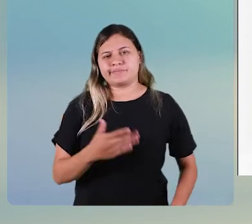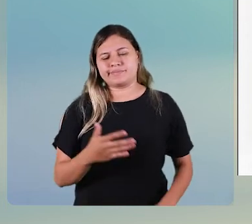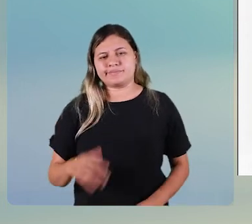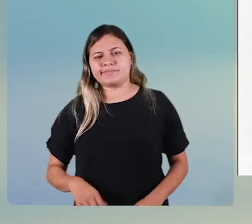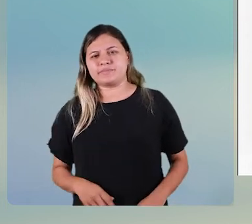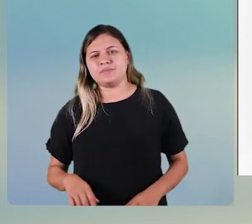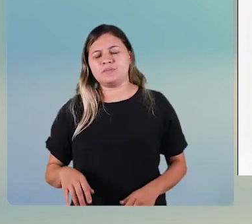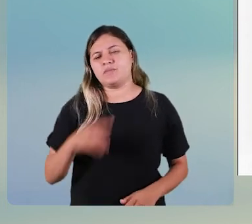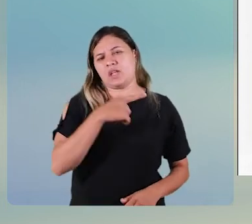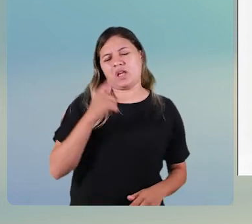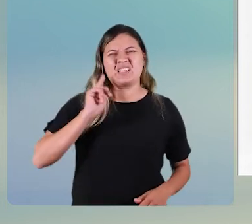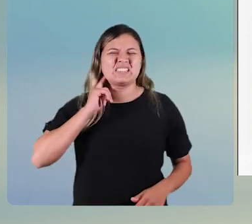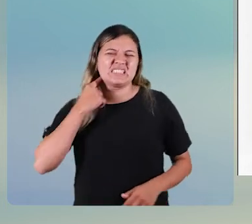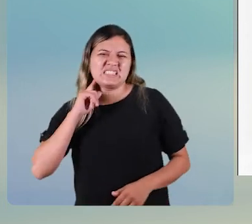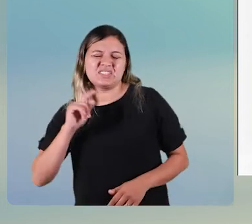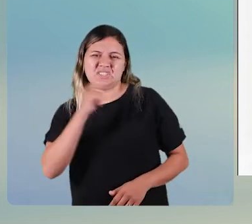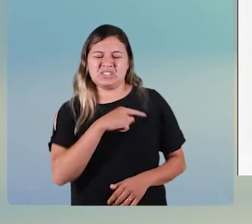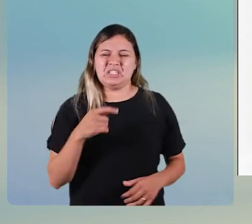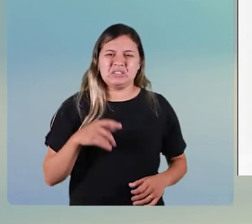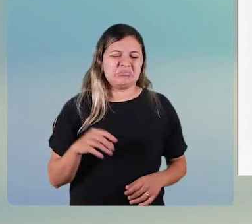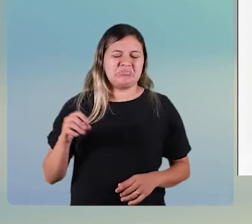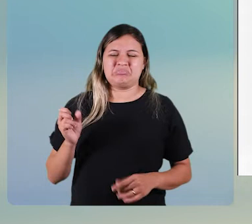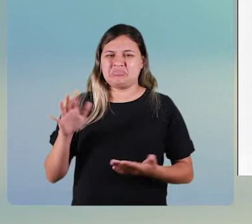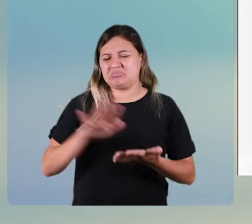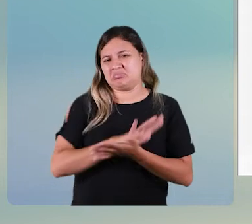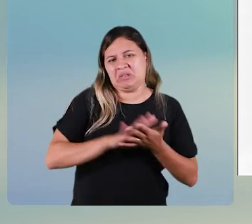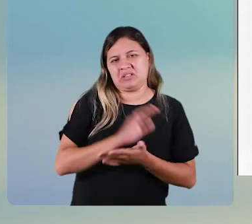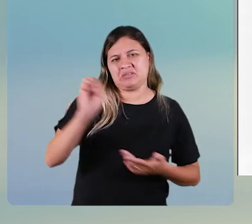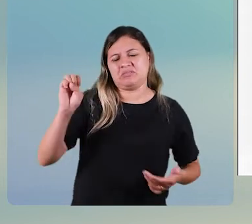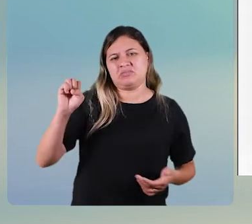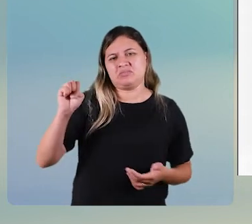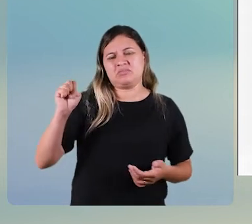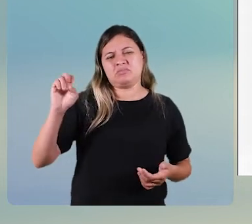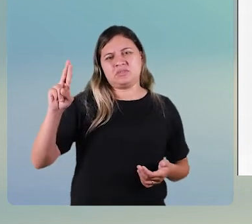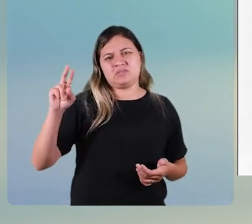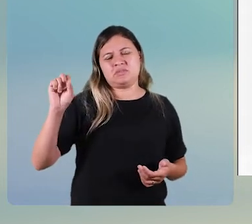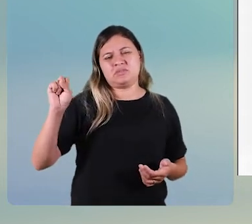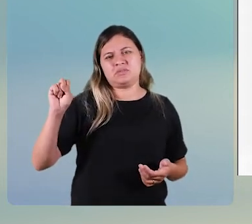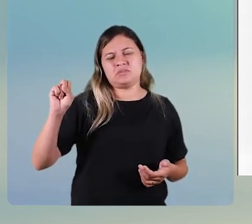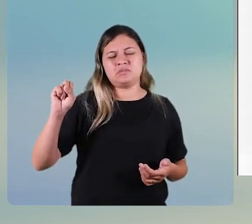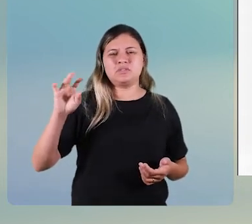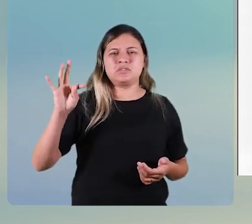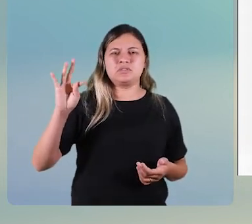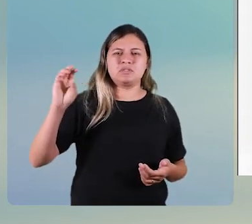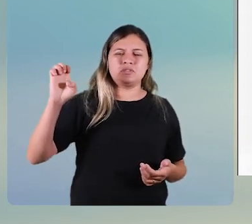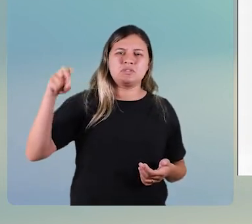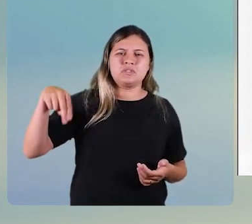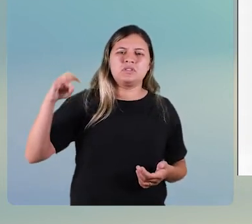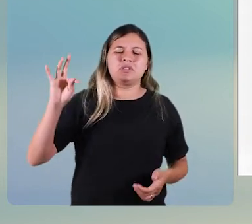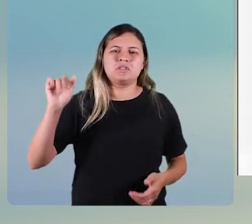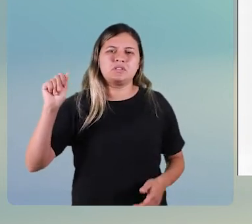né? Ou seja, não sustentável, mas isso não é verdade, tá? Porque o que é aproveitado dela é a